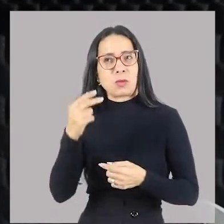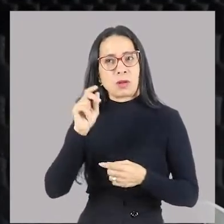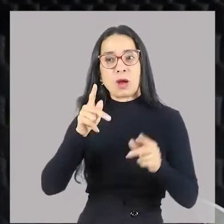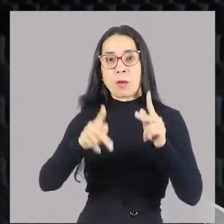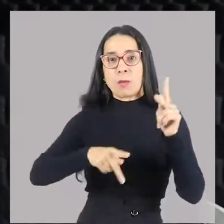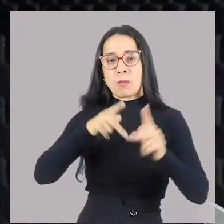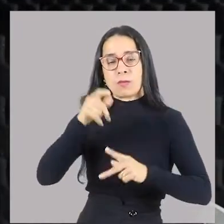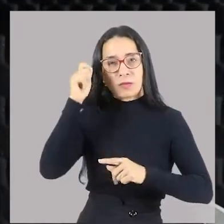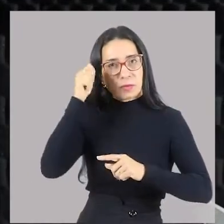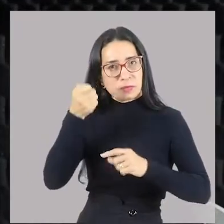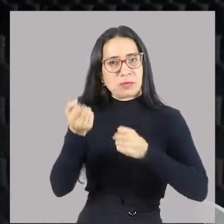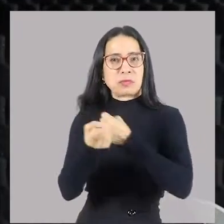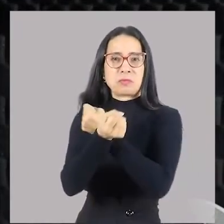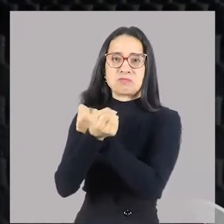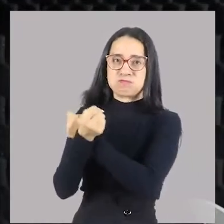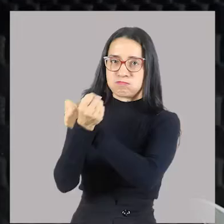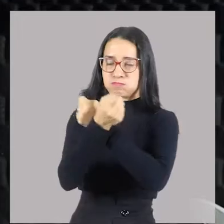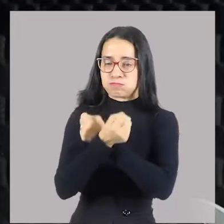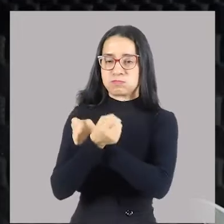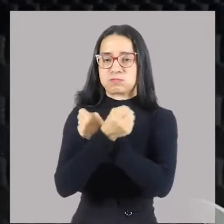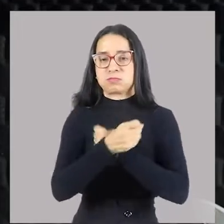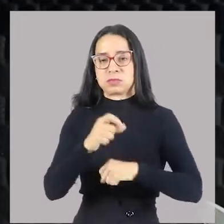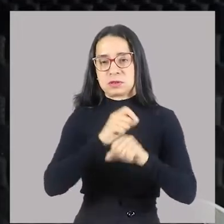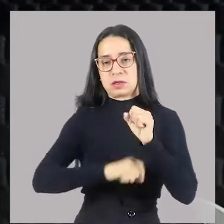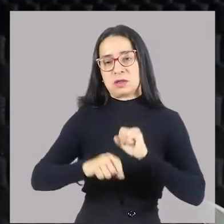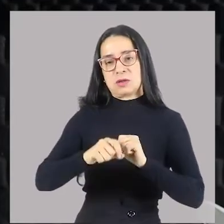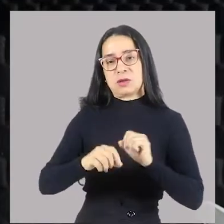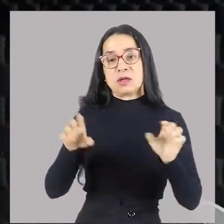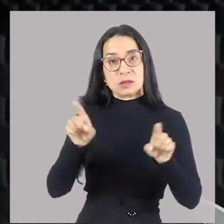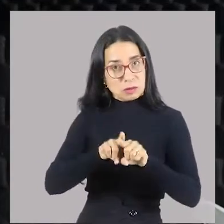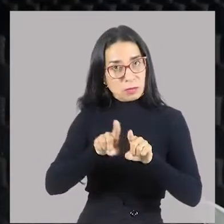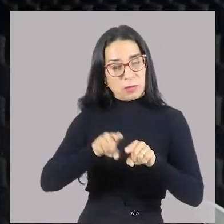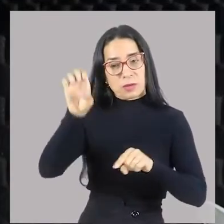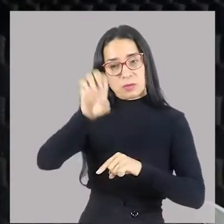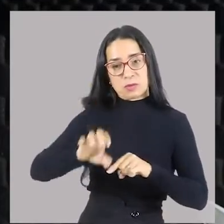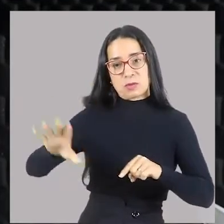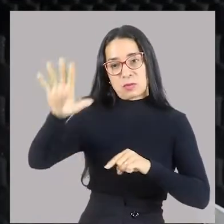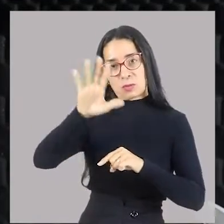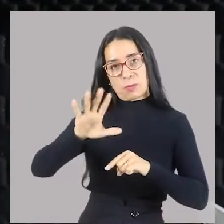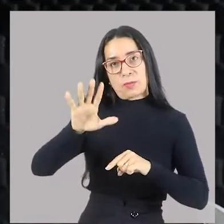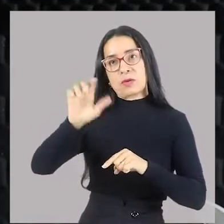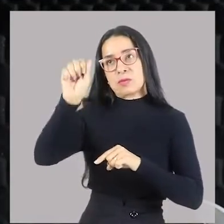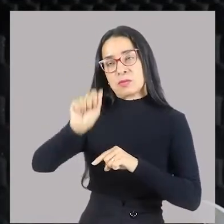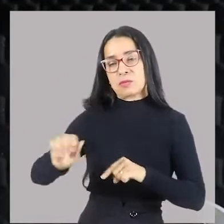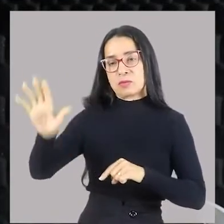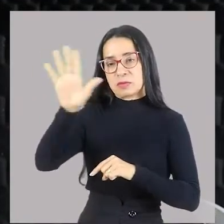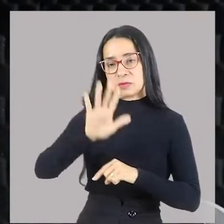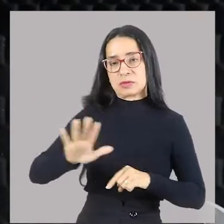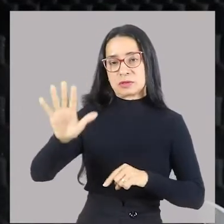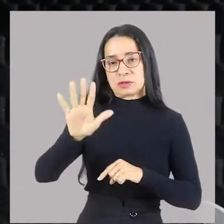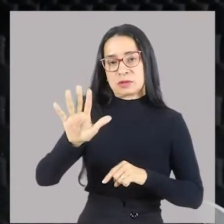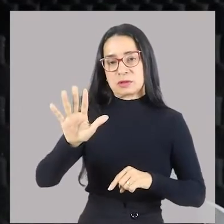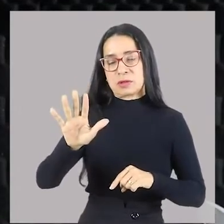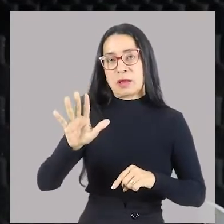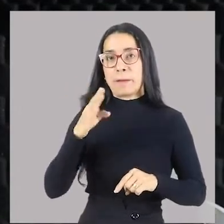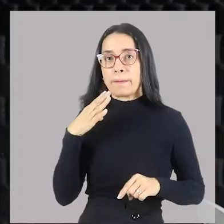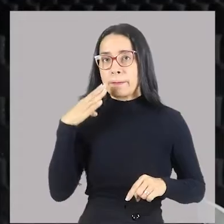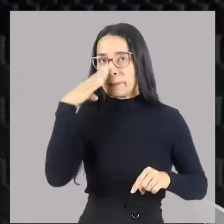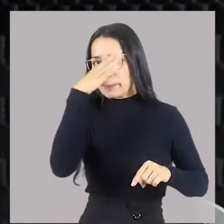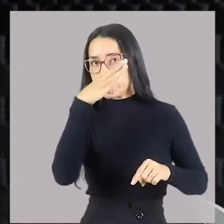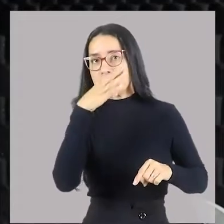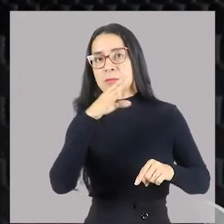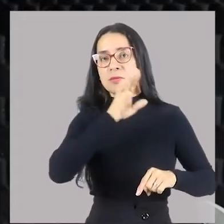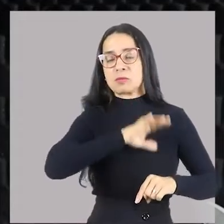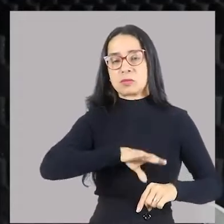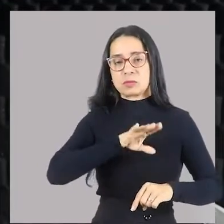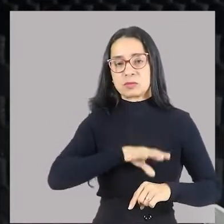imigrantes europeus e os asiáticos, sobretudo os portugueses, não é verdade? Então nós temos aí uma relação